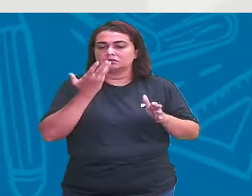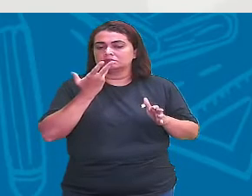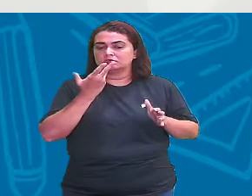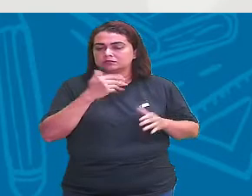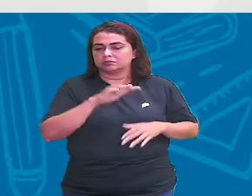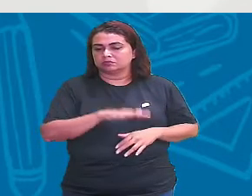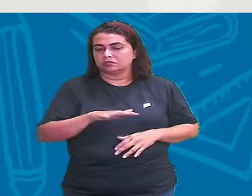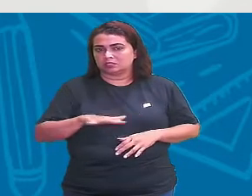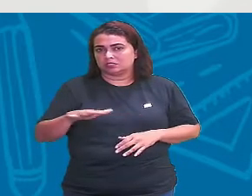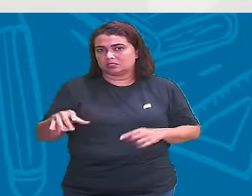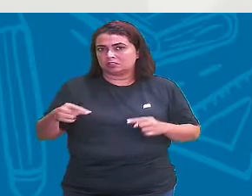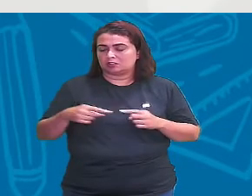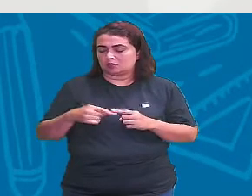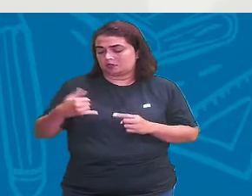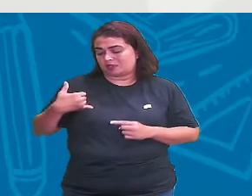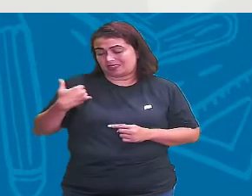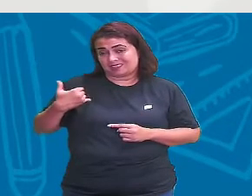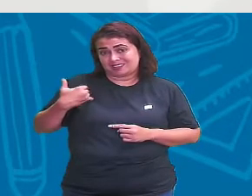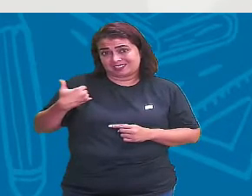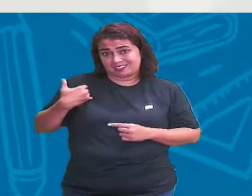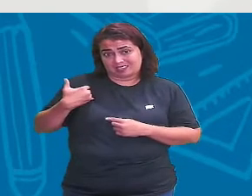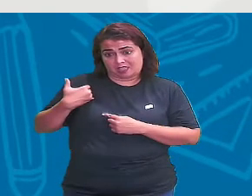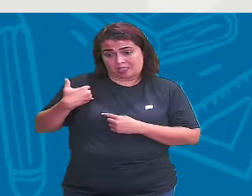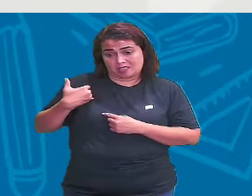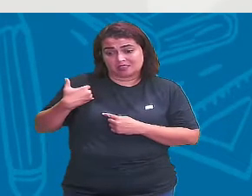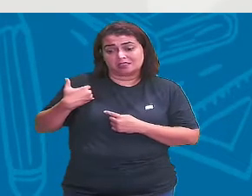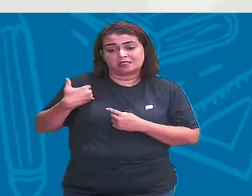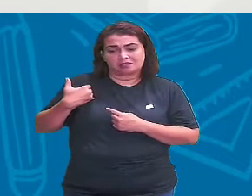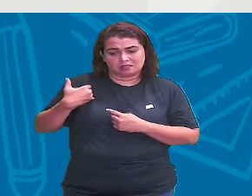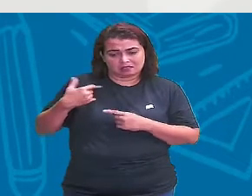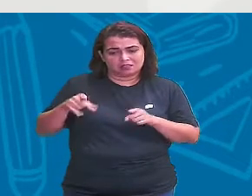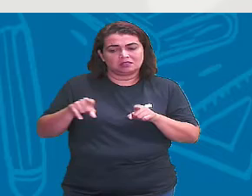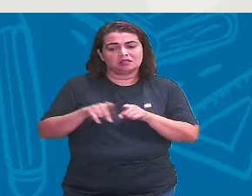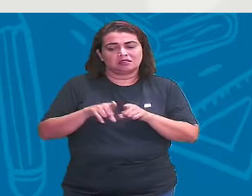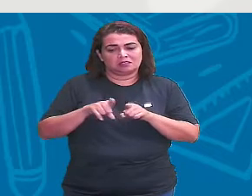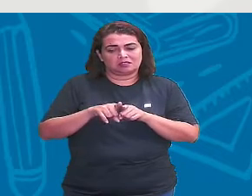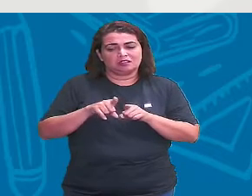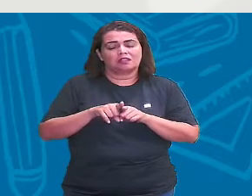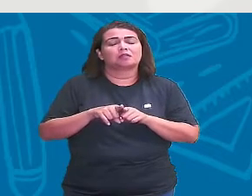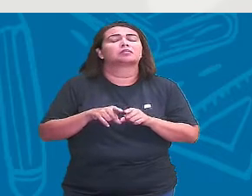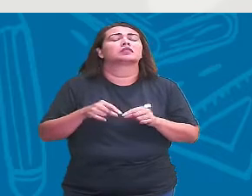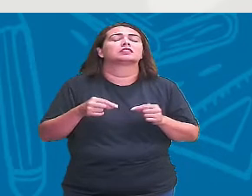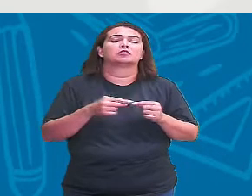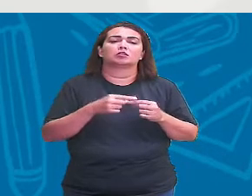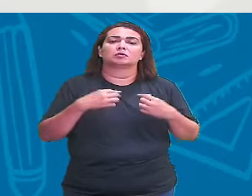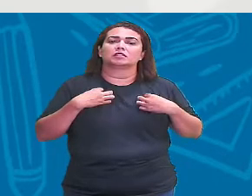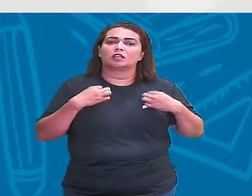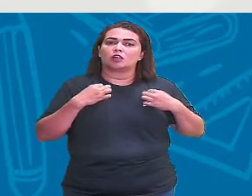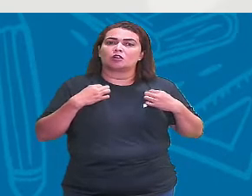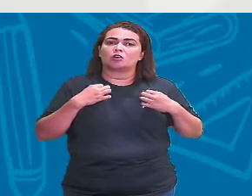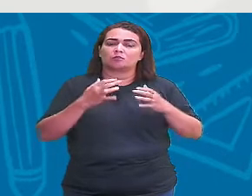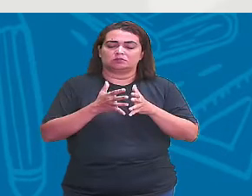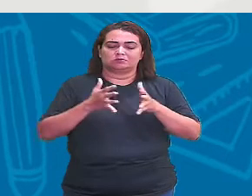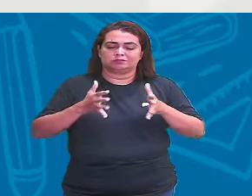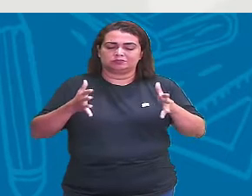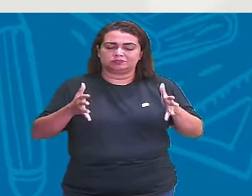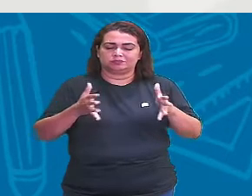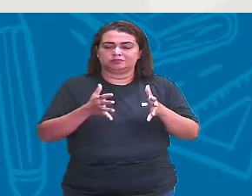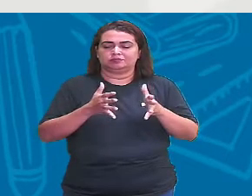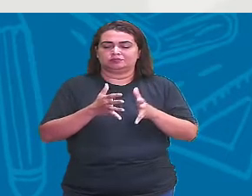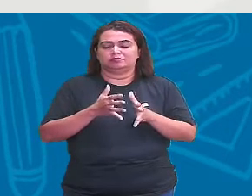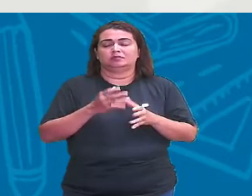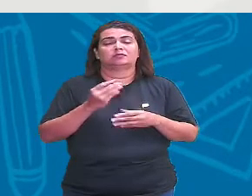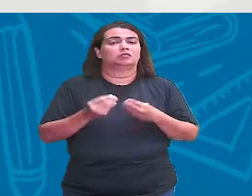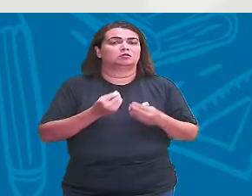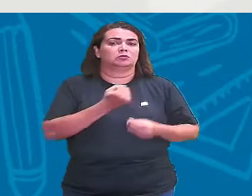de acordo com a idade. Então, a idade tem a ver com o tamanho da roupa também, tá certo? Então, assim, os números, eles